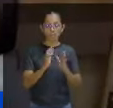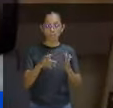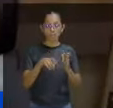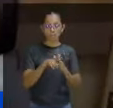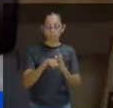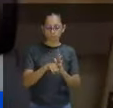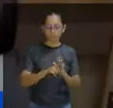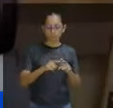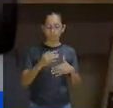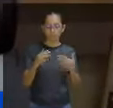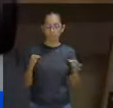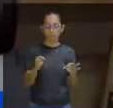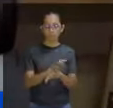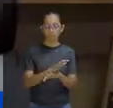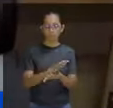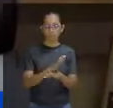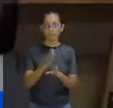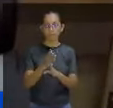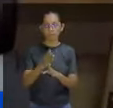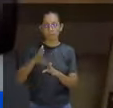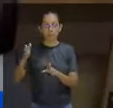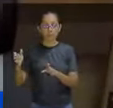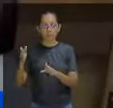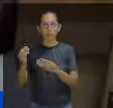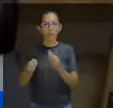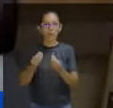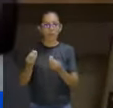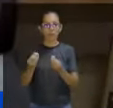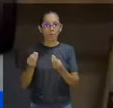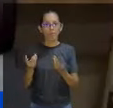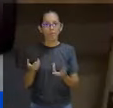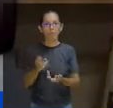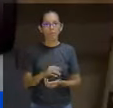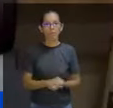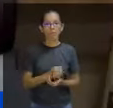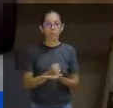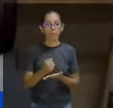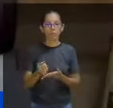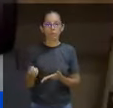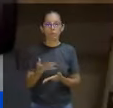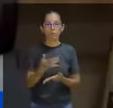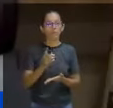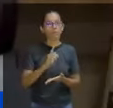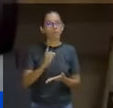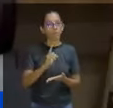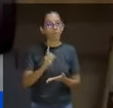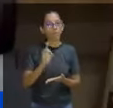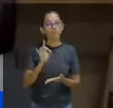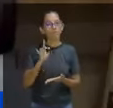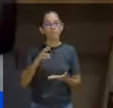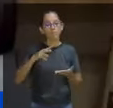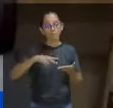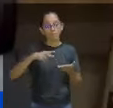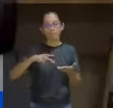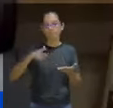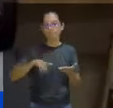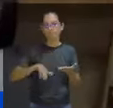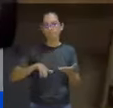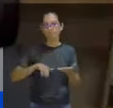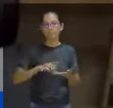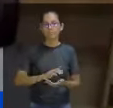acórdão recorrido que se tratava de documentação complementar e não de documentos novos, não incidência de